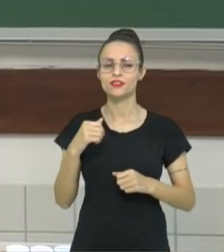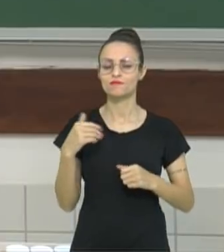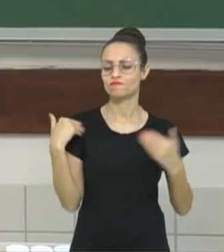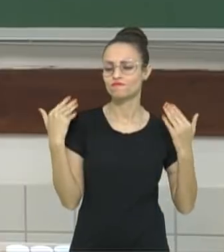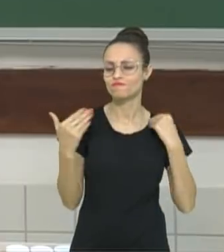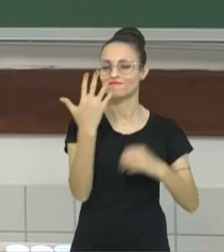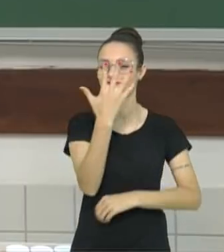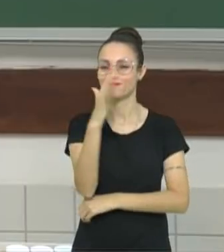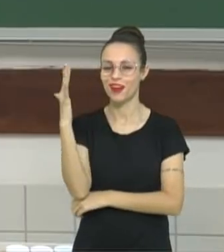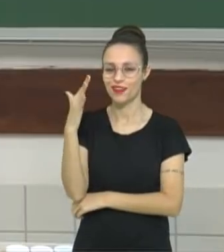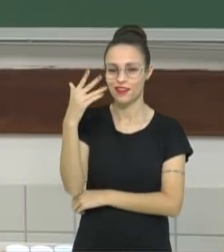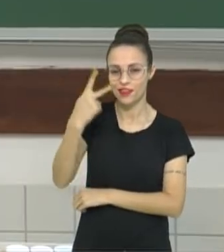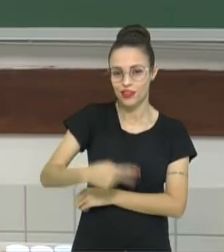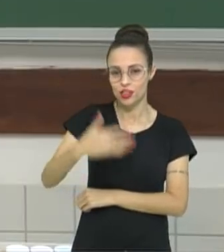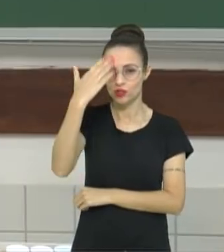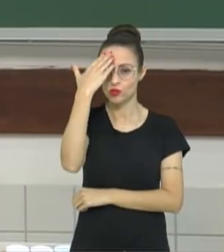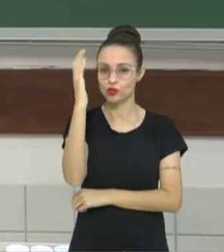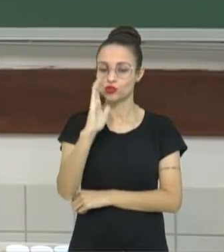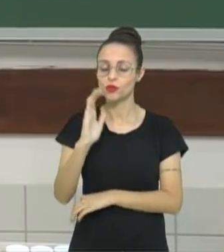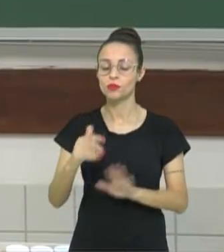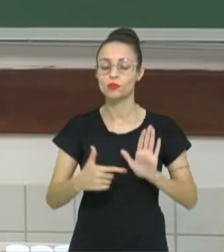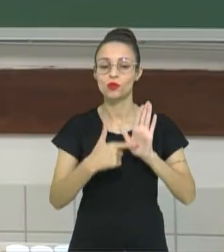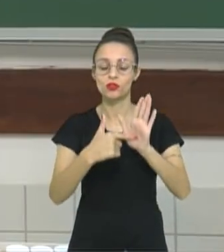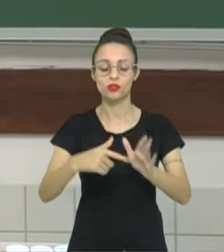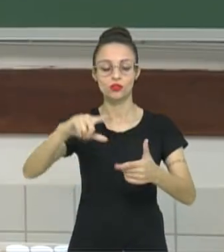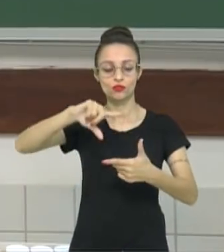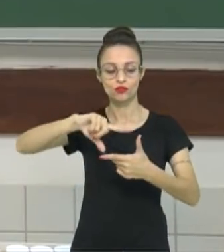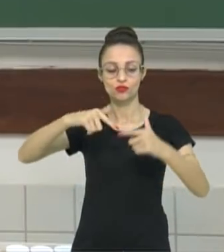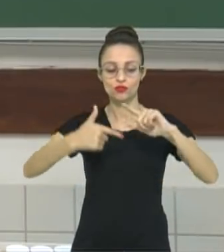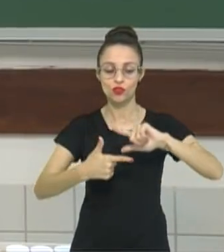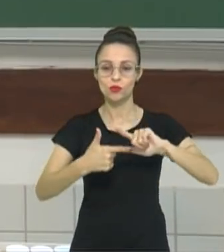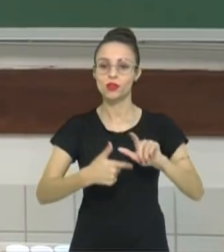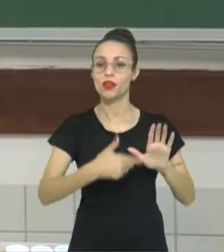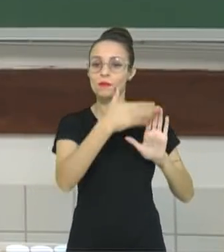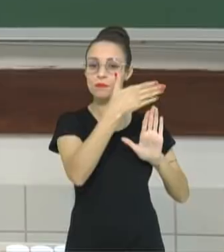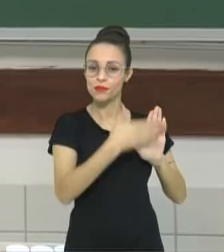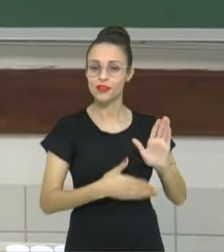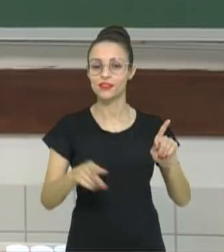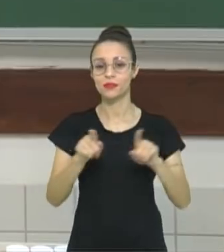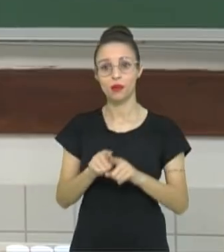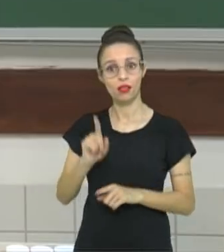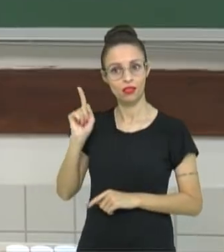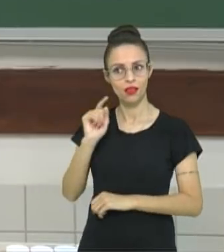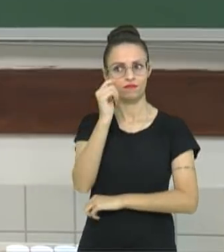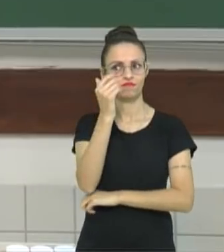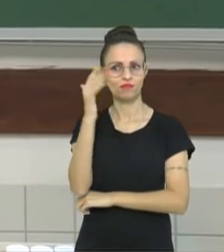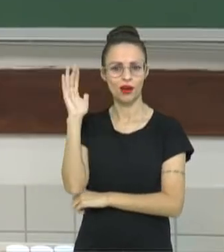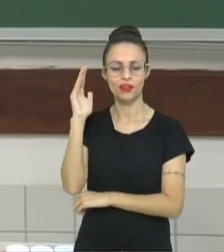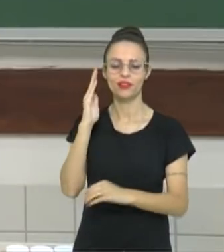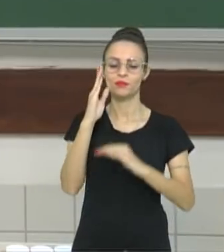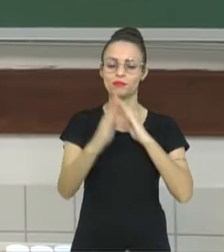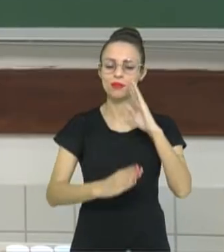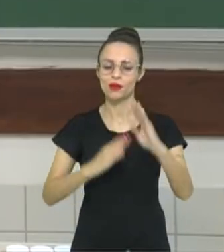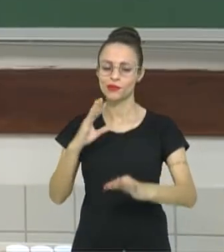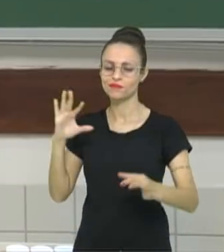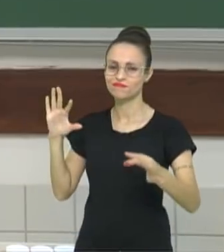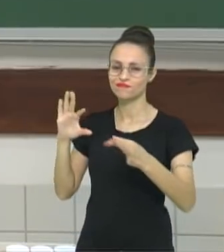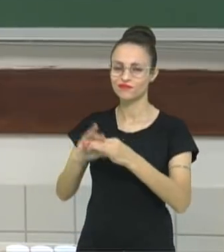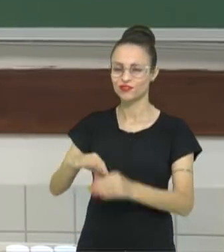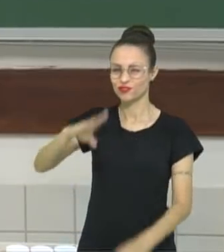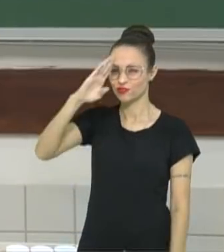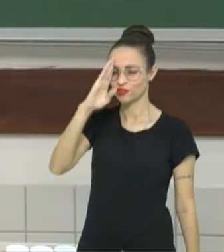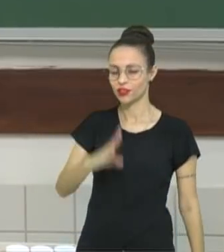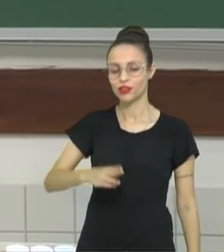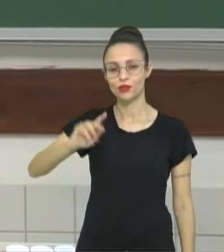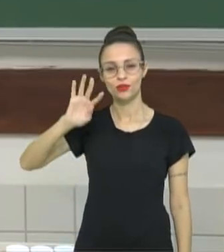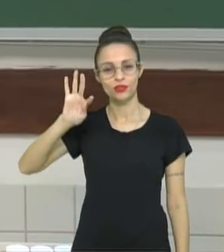geometria plana, mostrando, lá no Parque Barigui, uma aplicação direta, do Teorema de Tales.